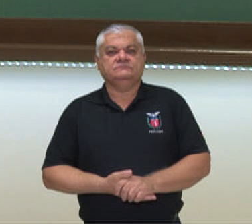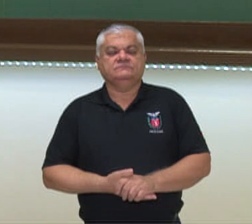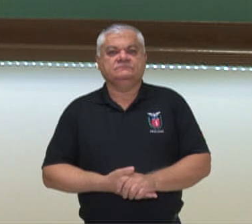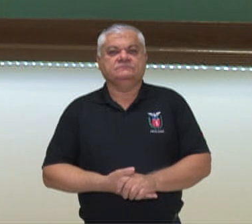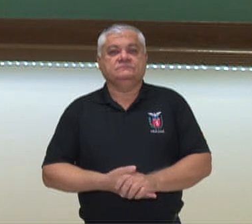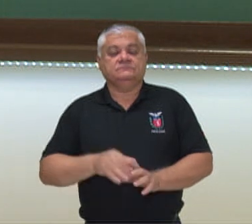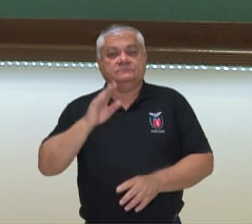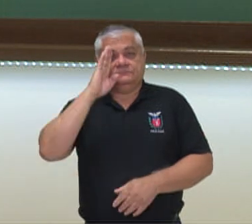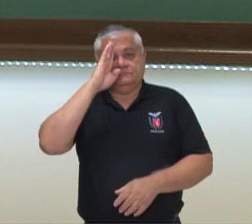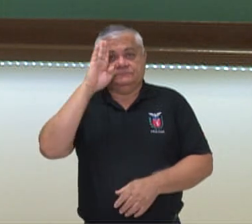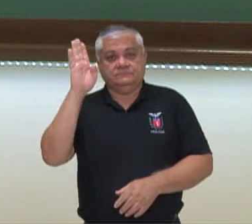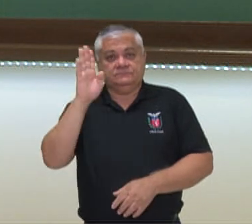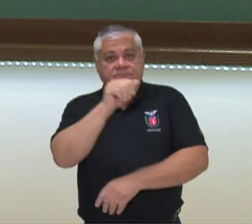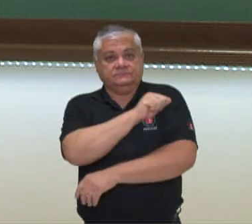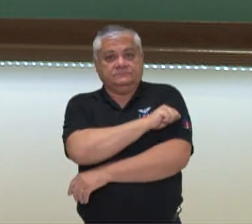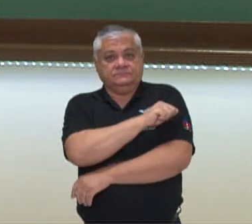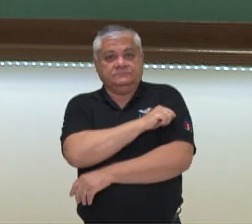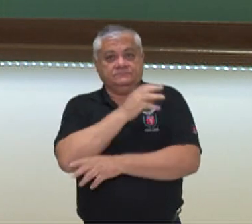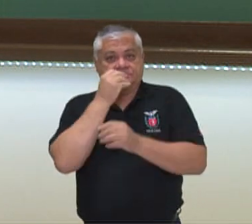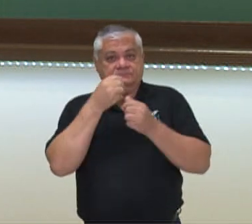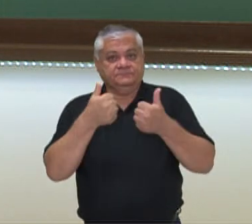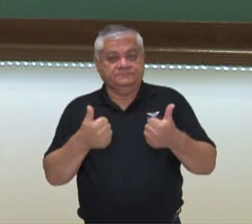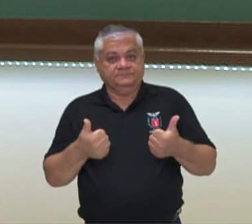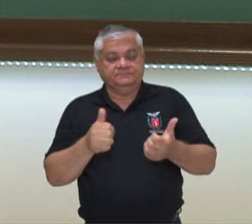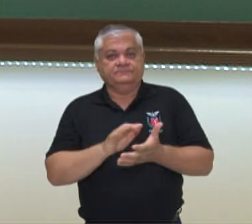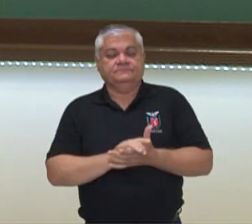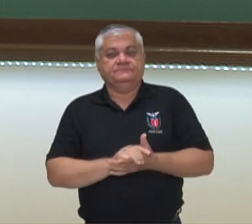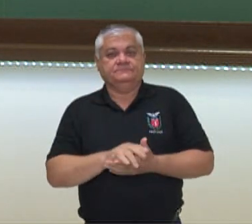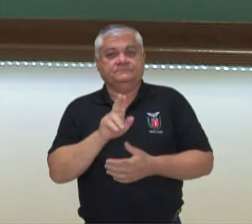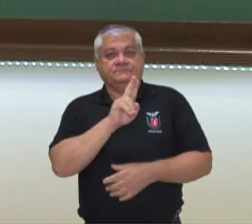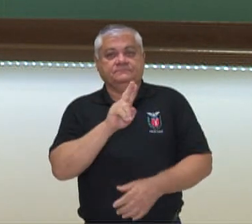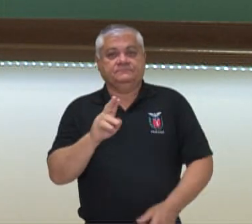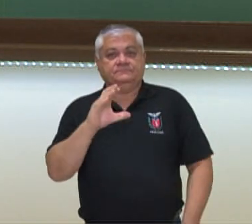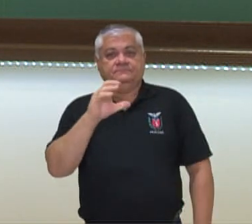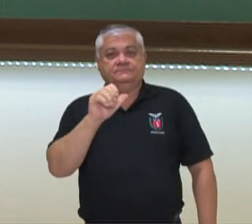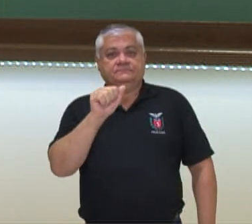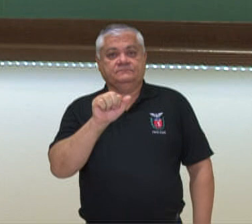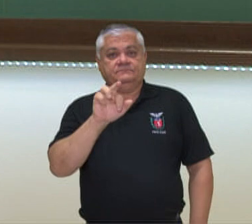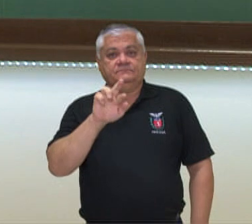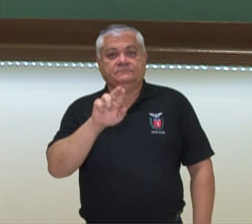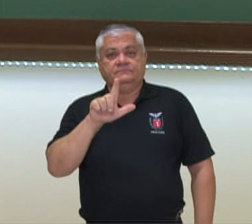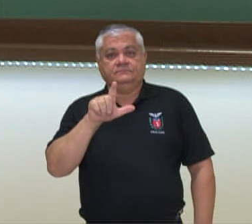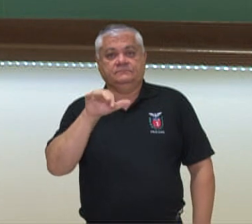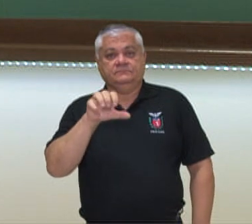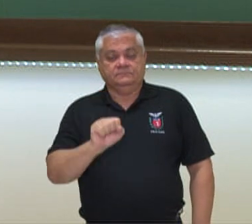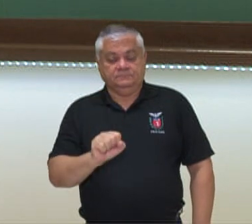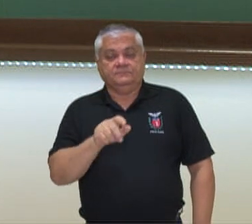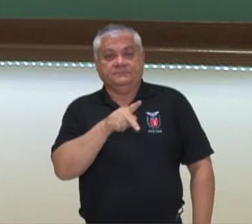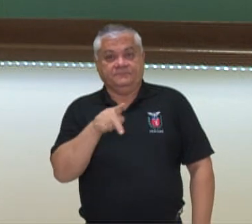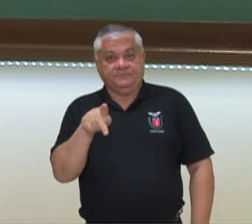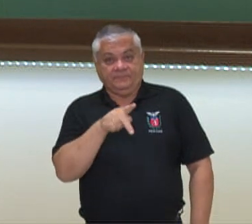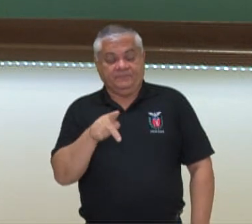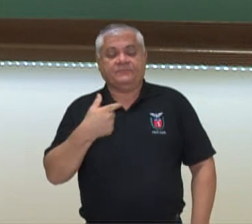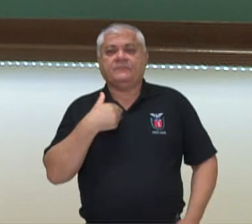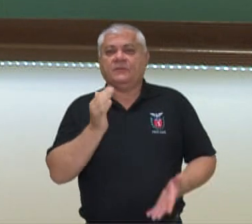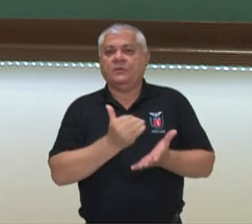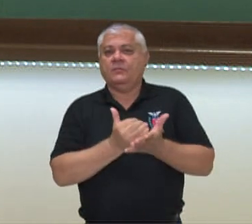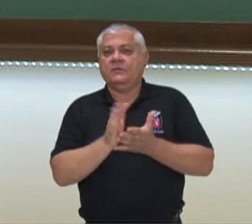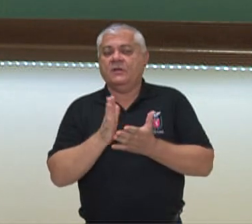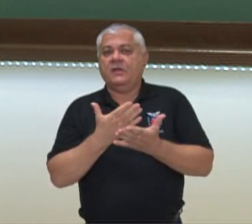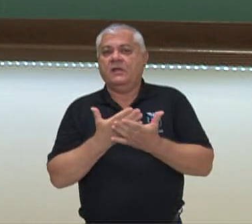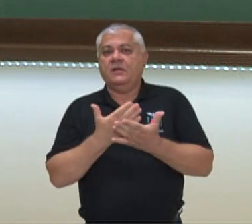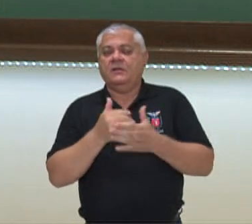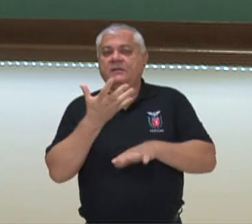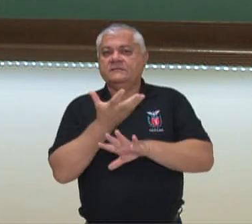Hello students, how are you? Tudo bem? I am Teacher Carlos, é o professor Carlos aqui vos falando e vamos começar mais uma aula de